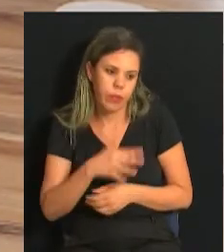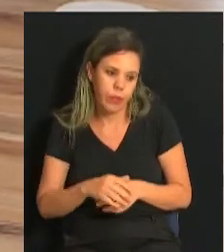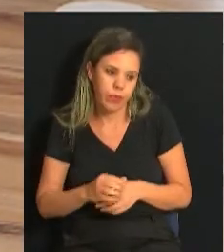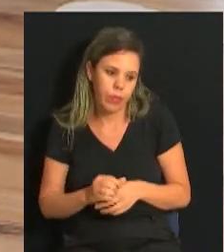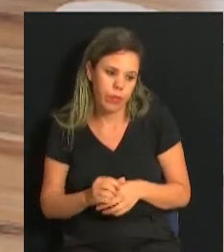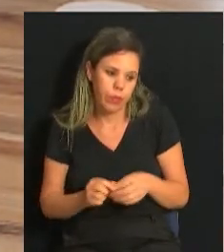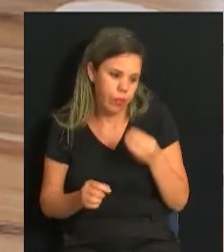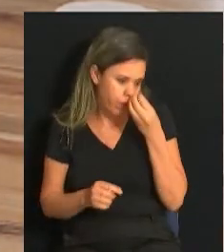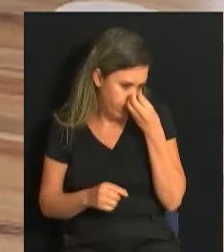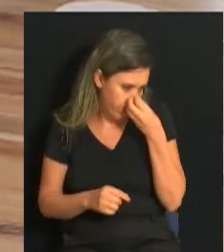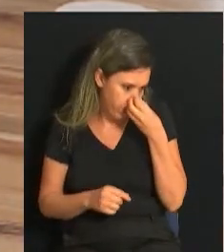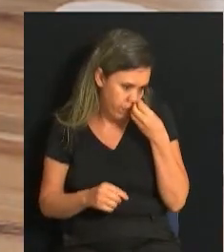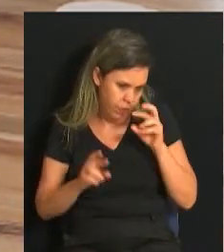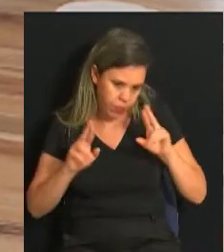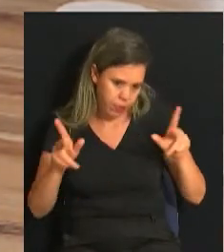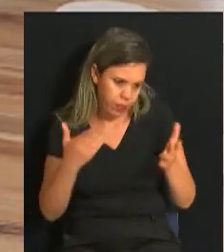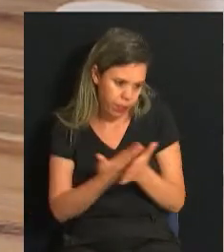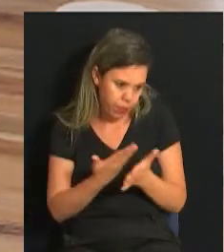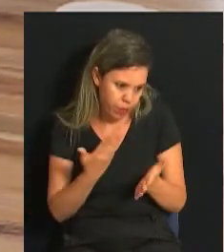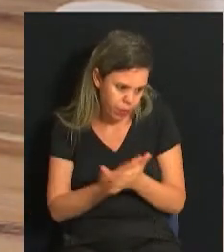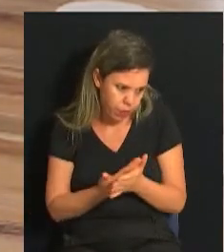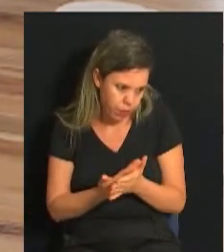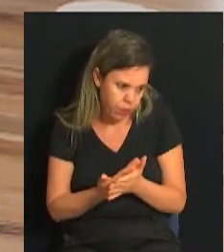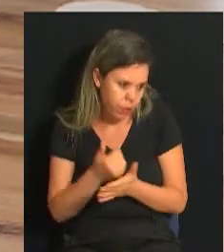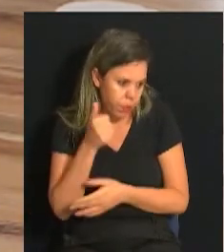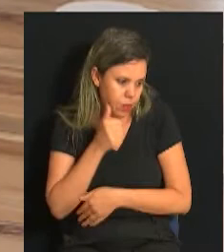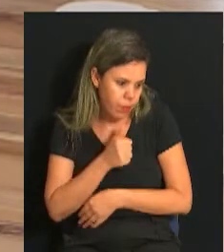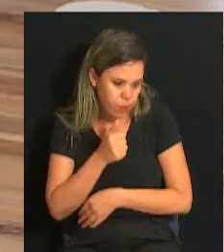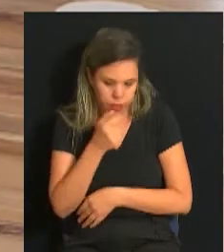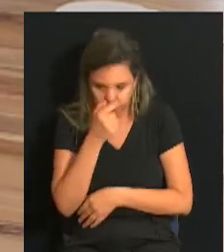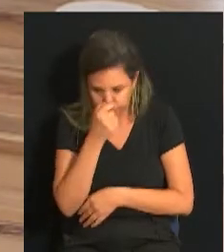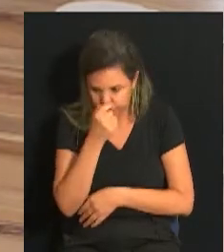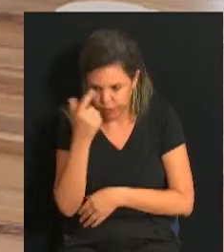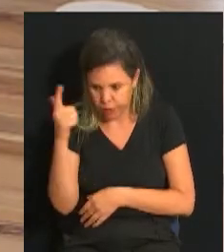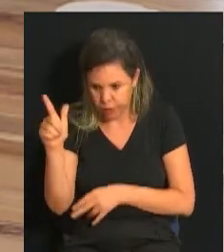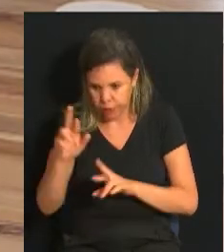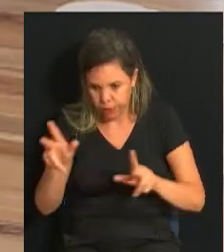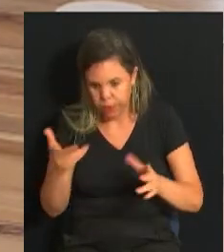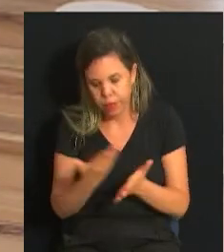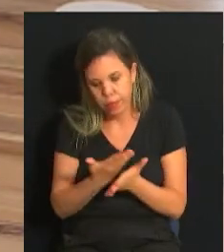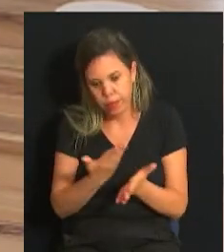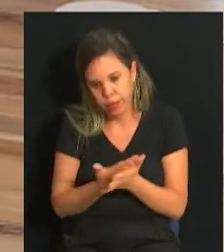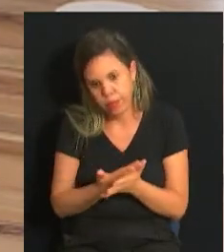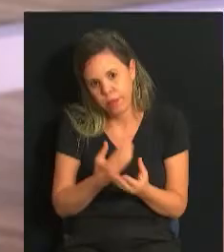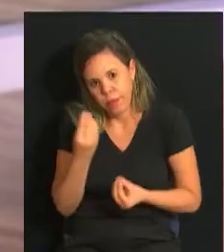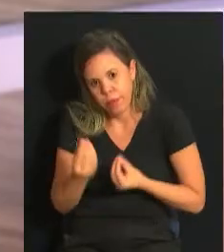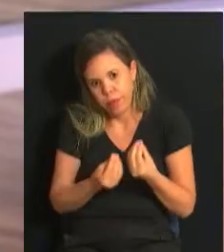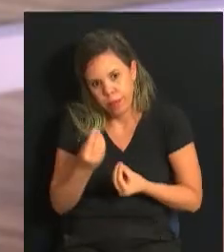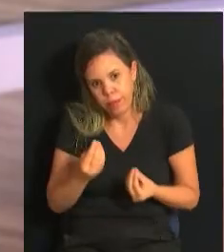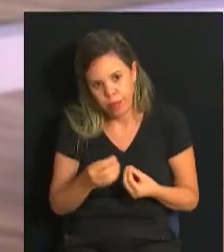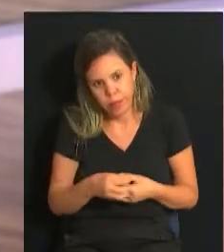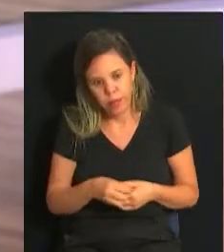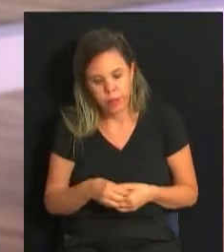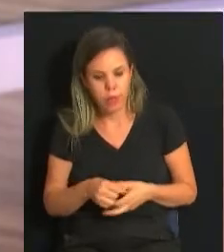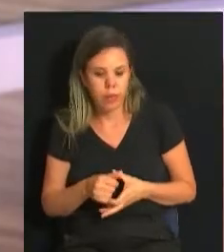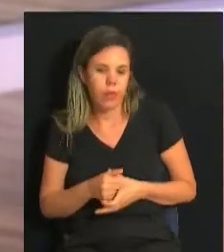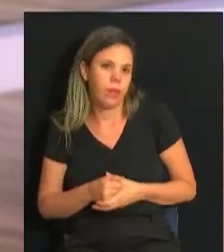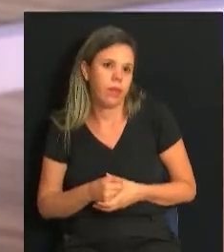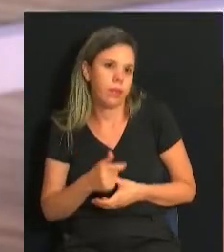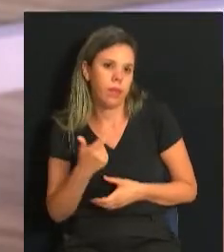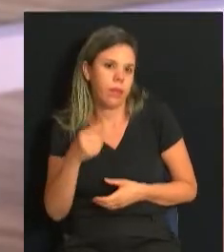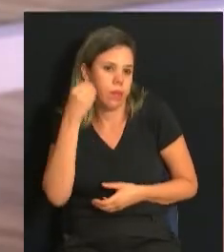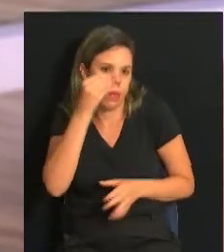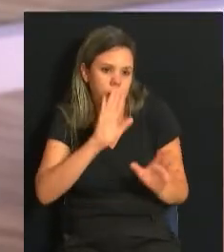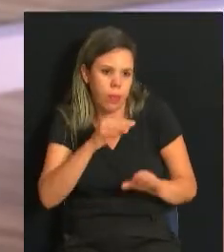é diferente a aula com uma senhora é outro tipo de aula Ela que te ligar eu não tenho